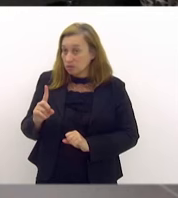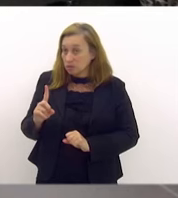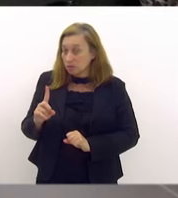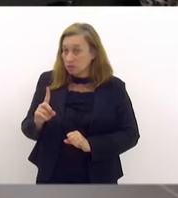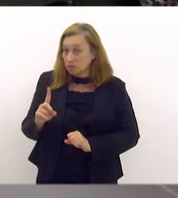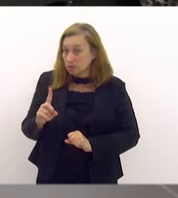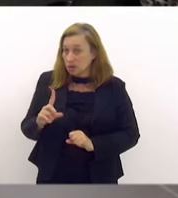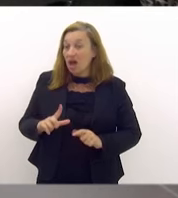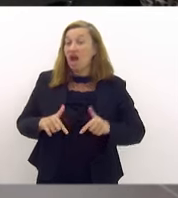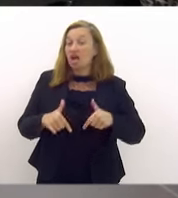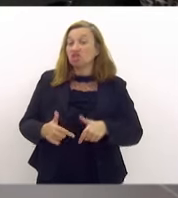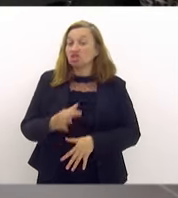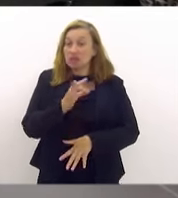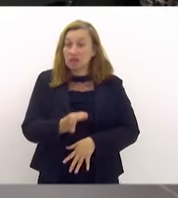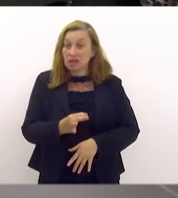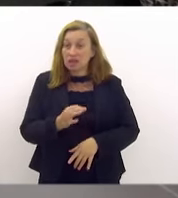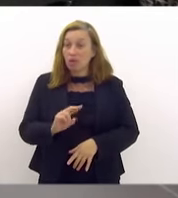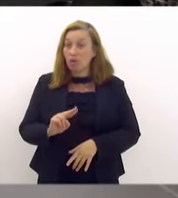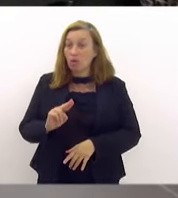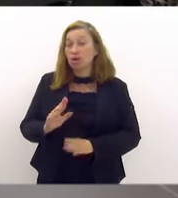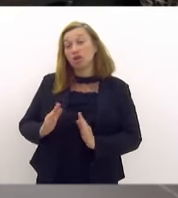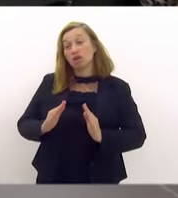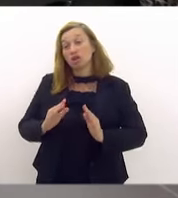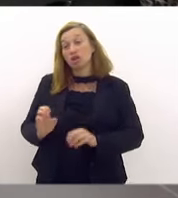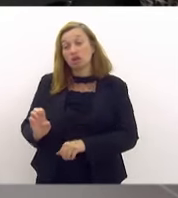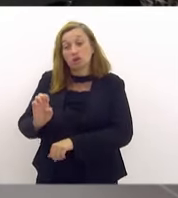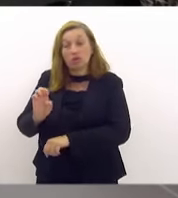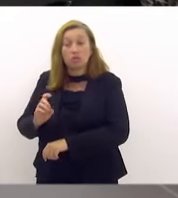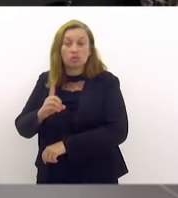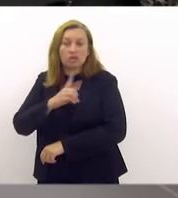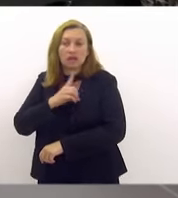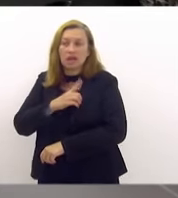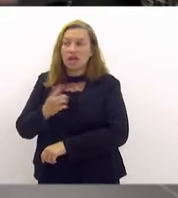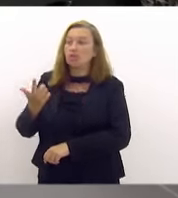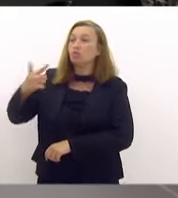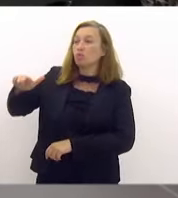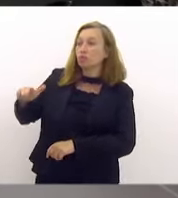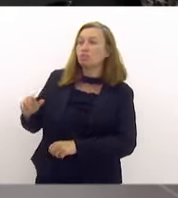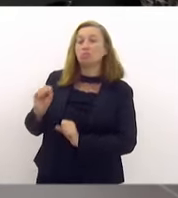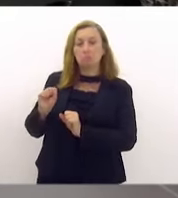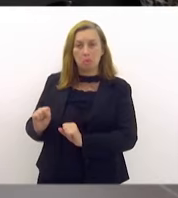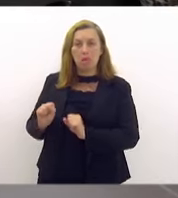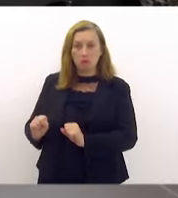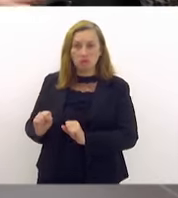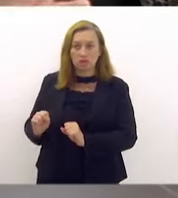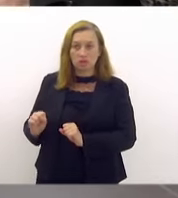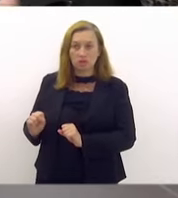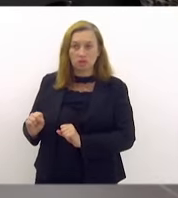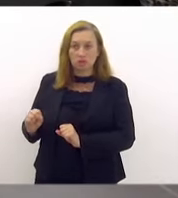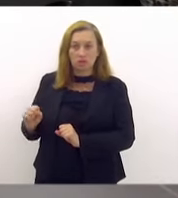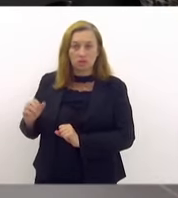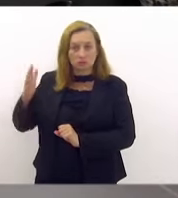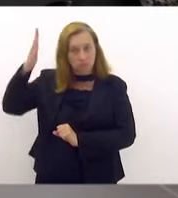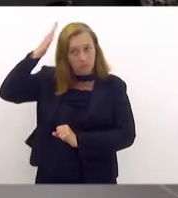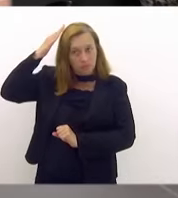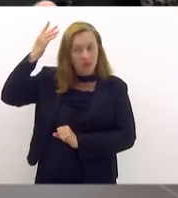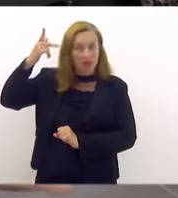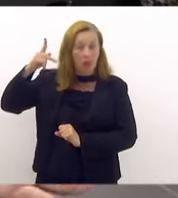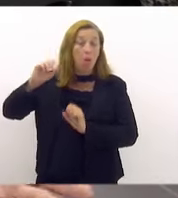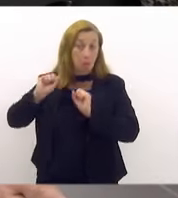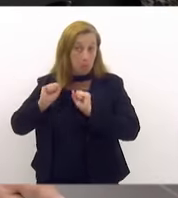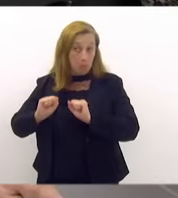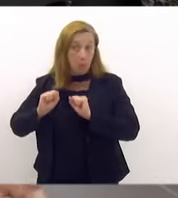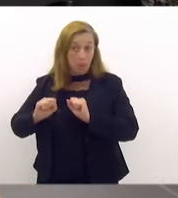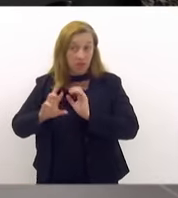Providência e no estado vizinho o delegado lá pode o delegado no Paraná ele pode representar pela